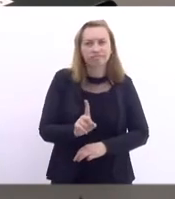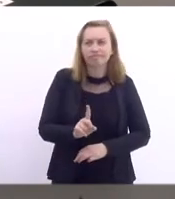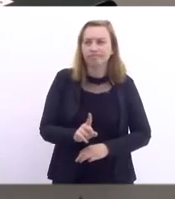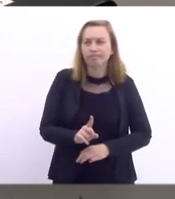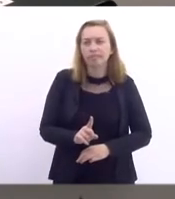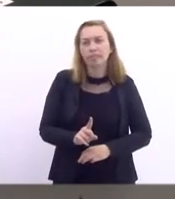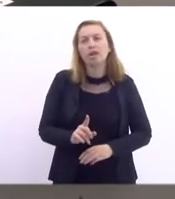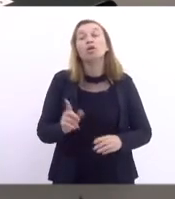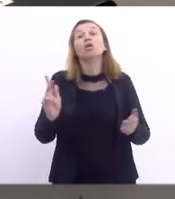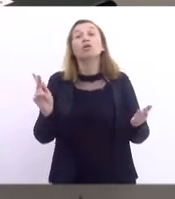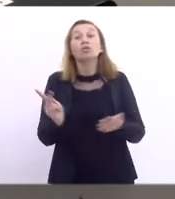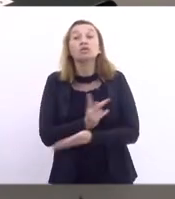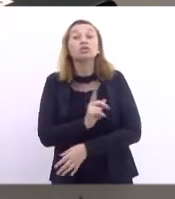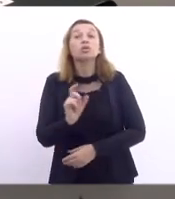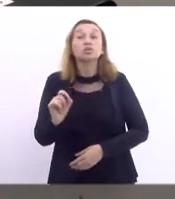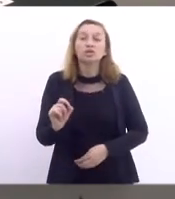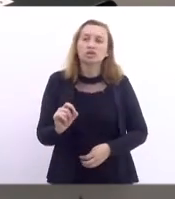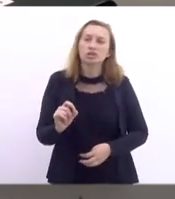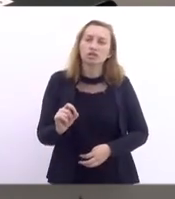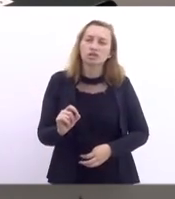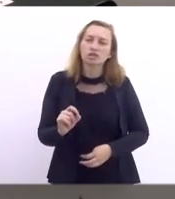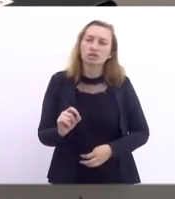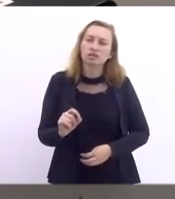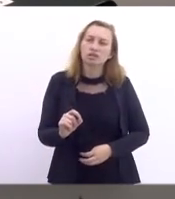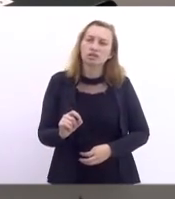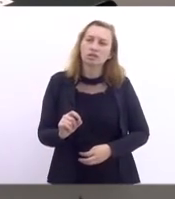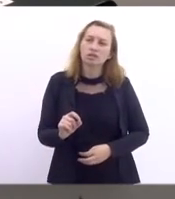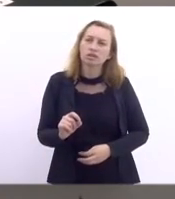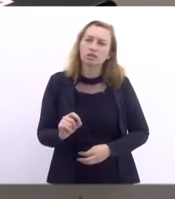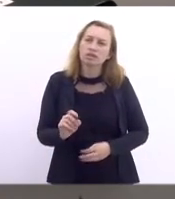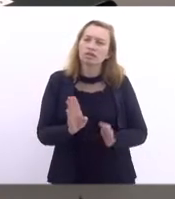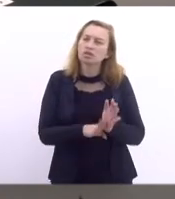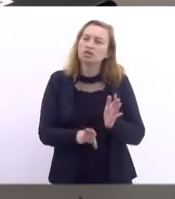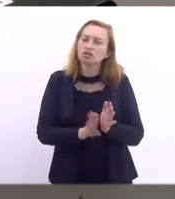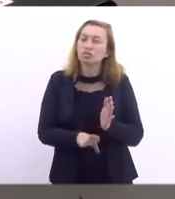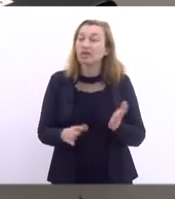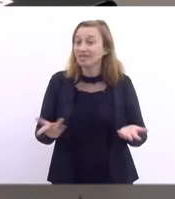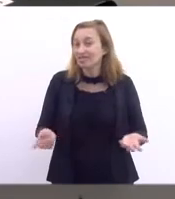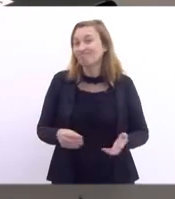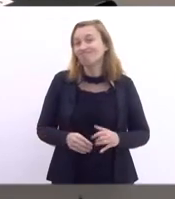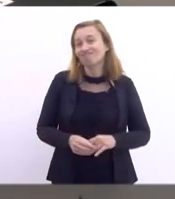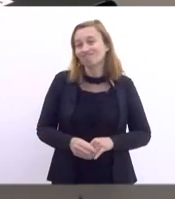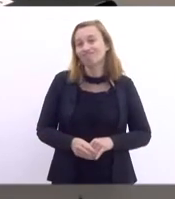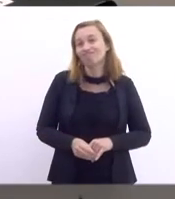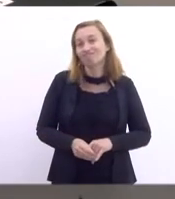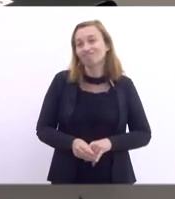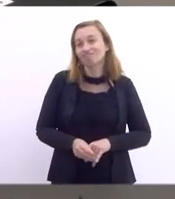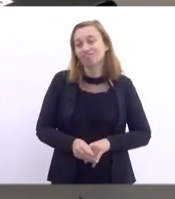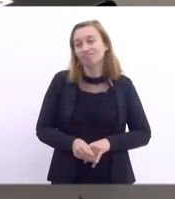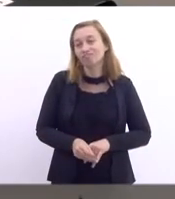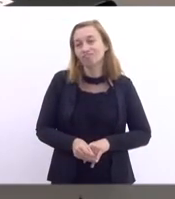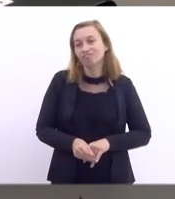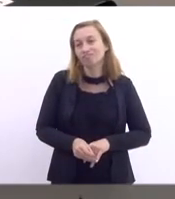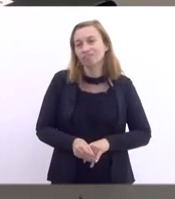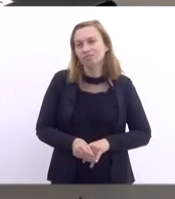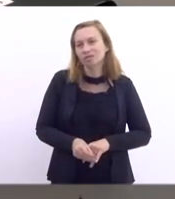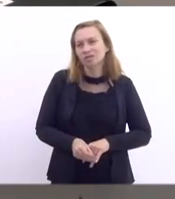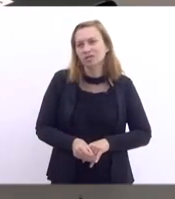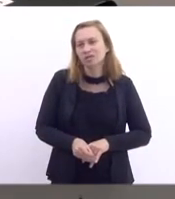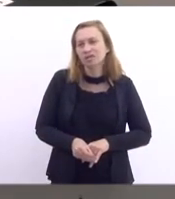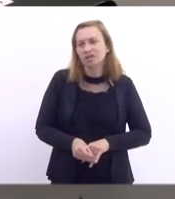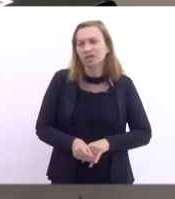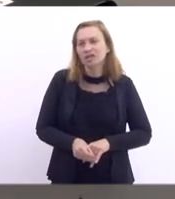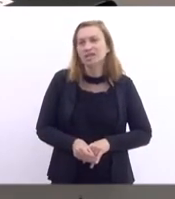mas o que aconteceu é a escrita corrente lá nega que aqui foi feita né